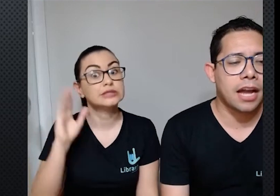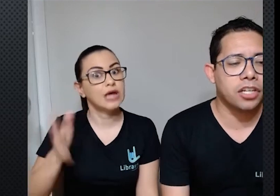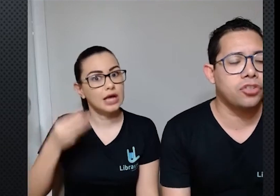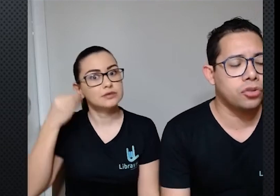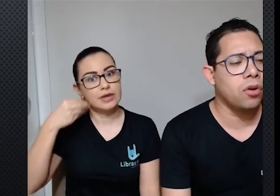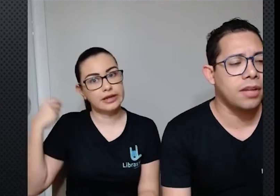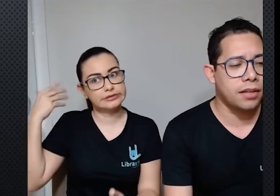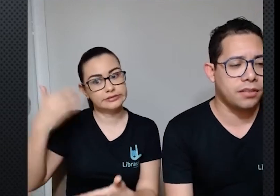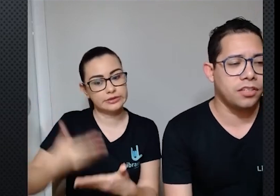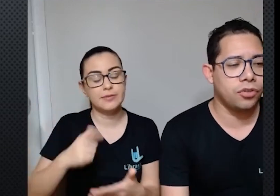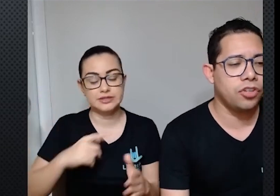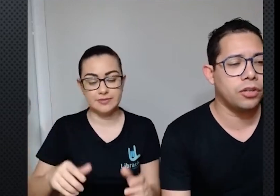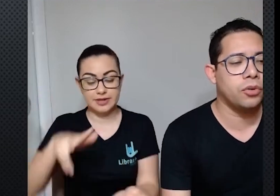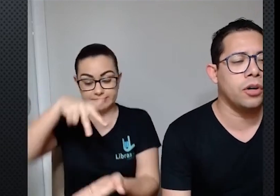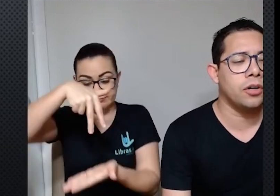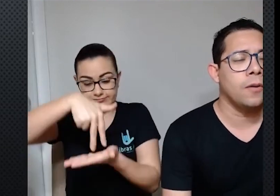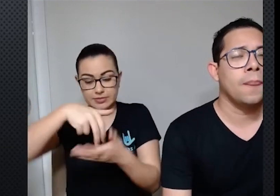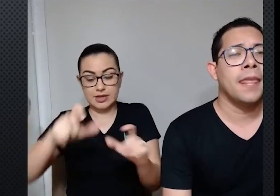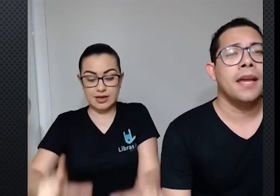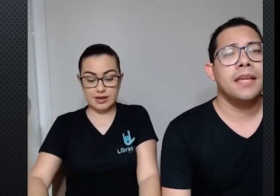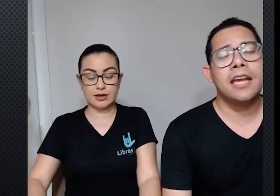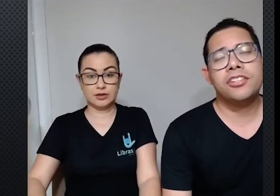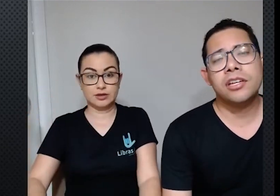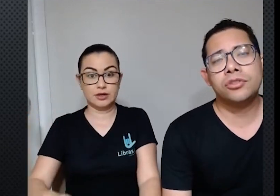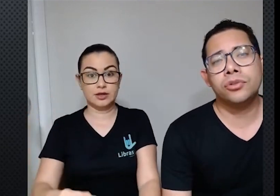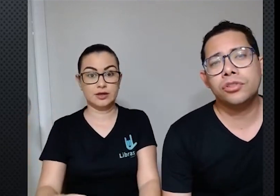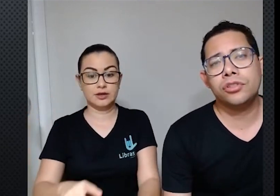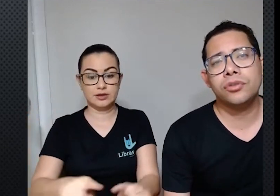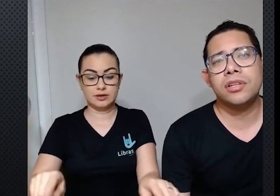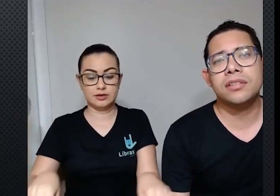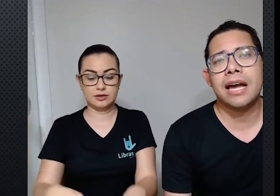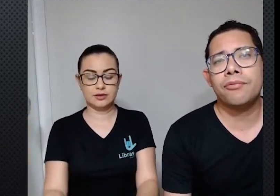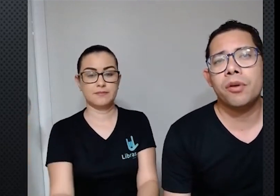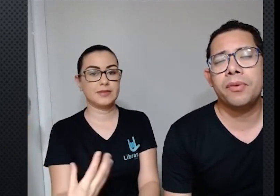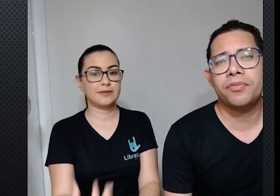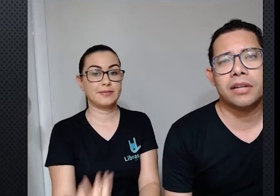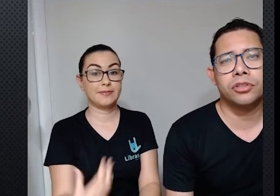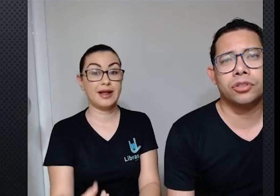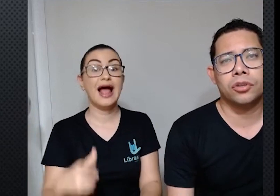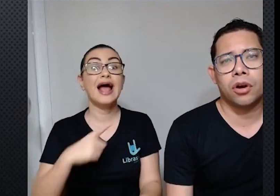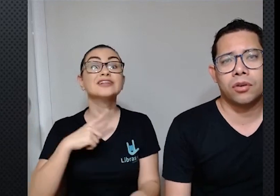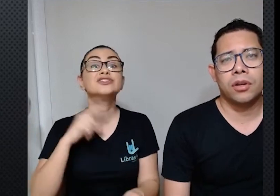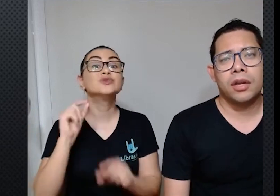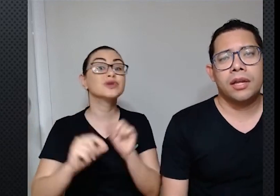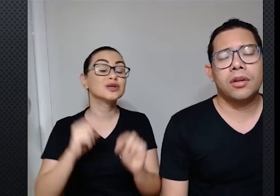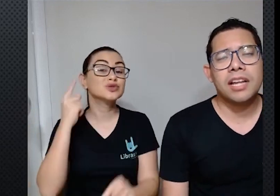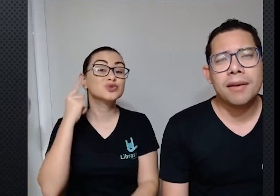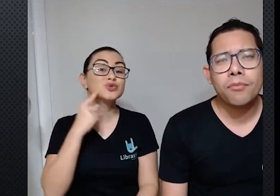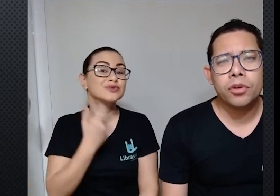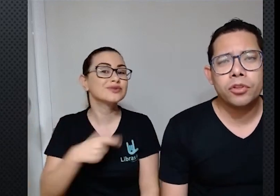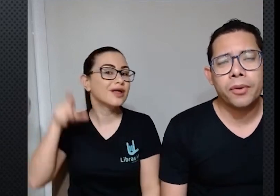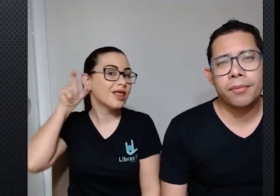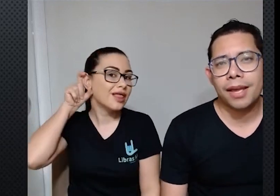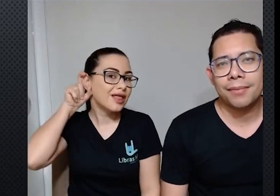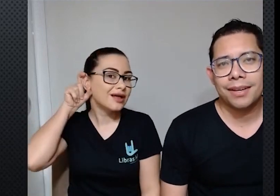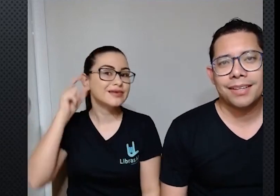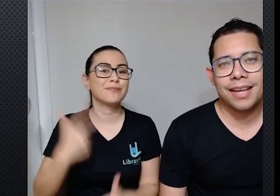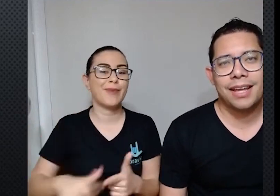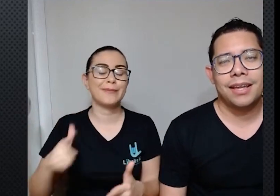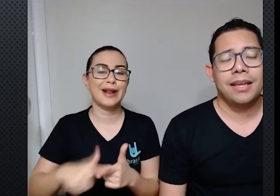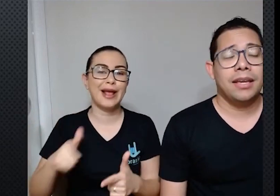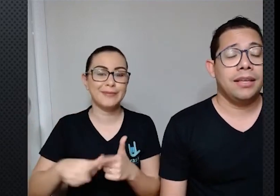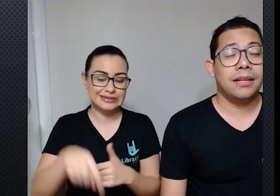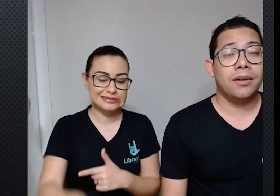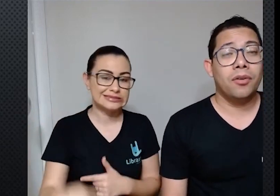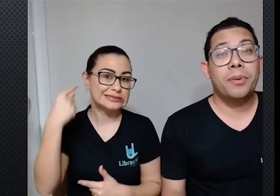a caixa de som, né, nesse sentido de retorno, e aí tinha surdos que utilizavam um amplificador sonoro. Então dava muito problema,